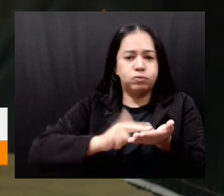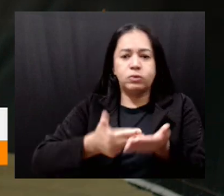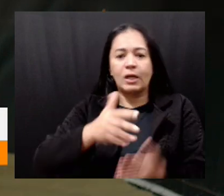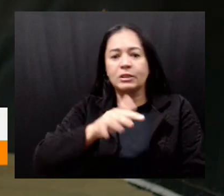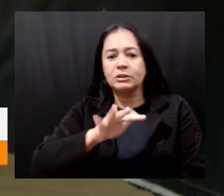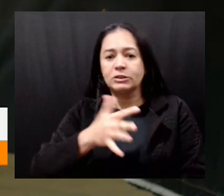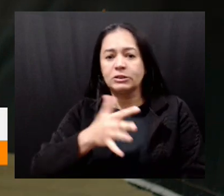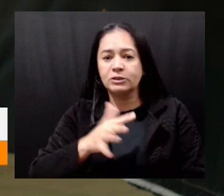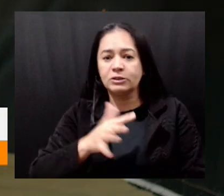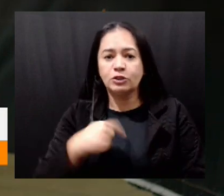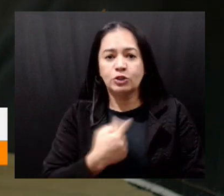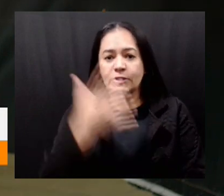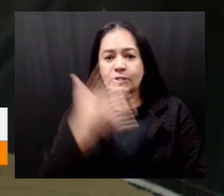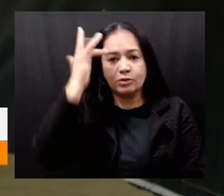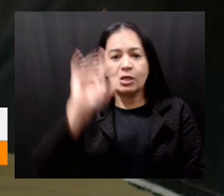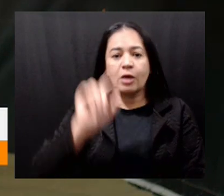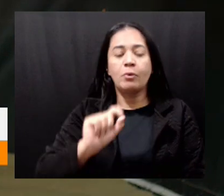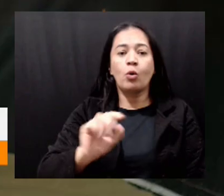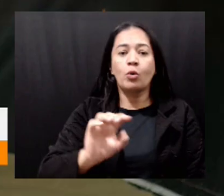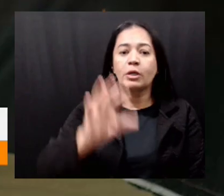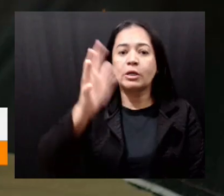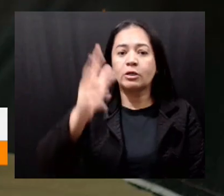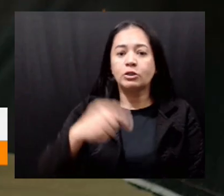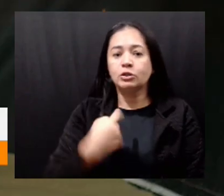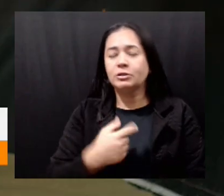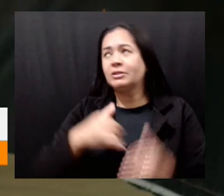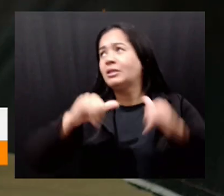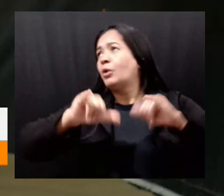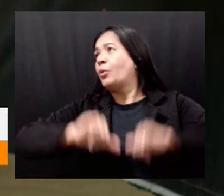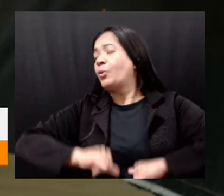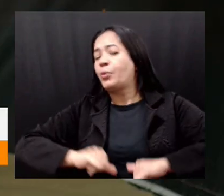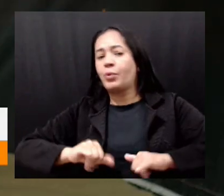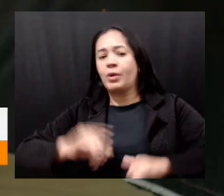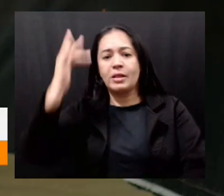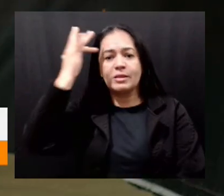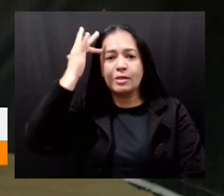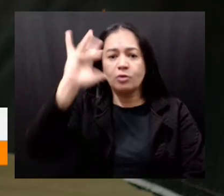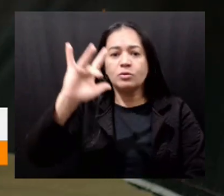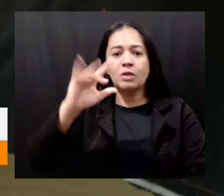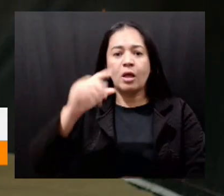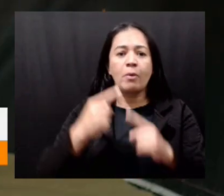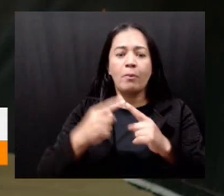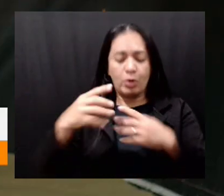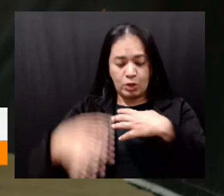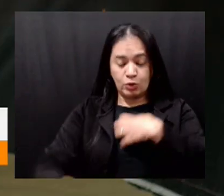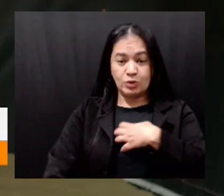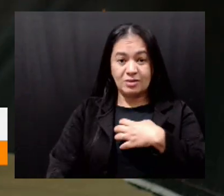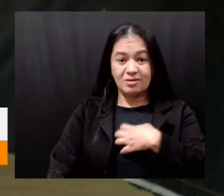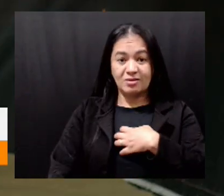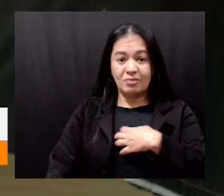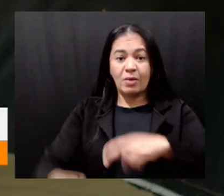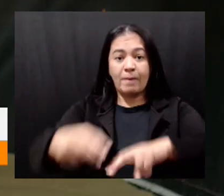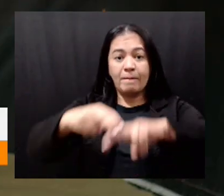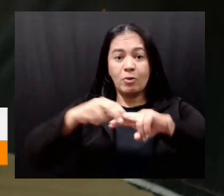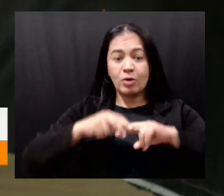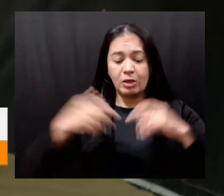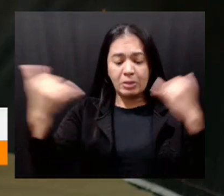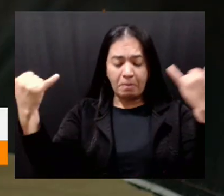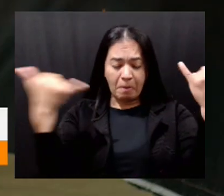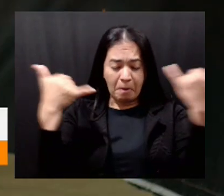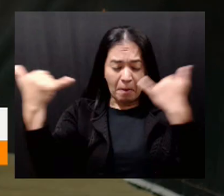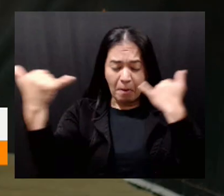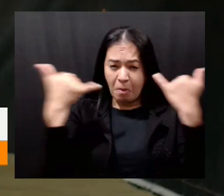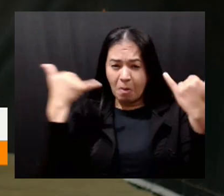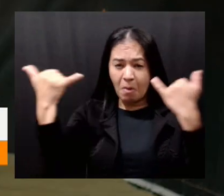gente está sofrendo e nem sabe que esses sintomas têm relação com o excesso de notícia, que